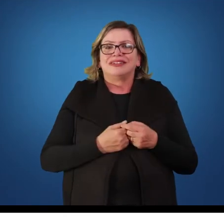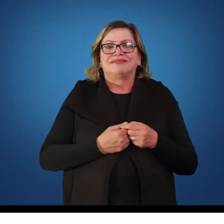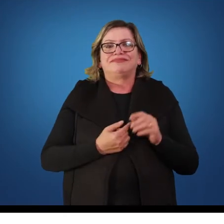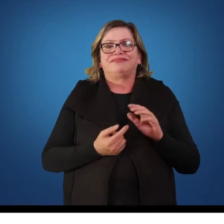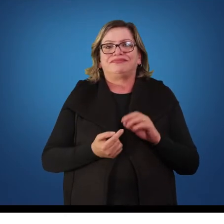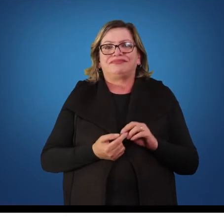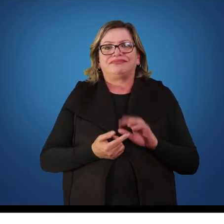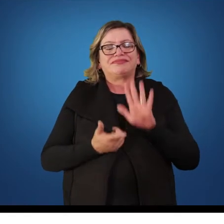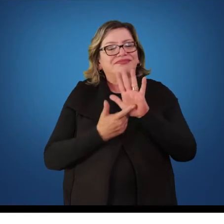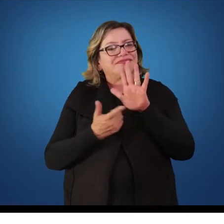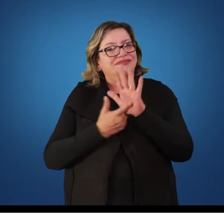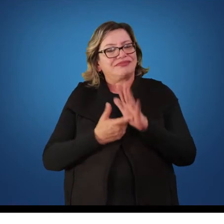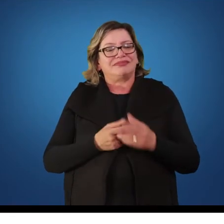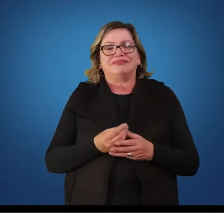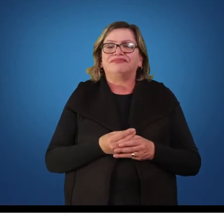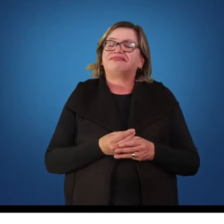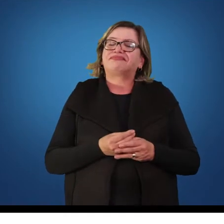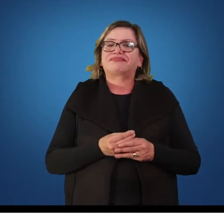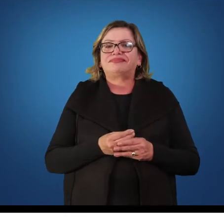certo